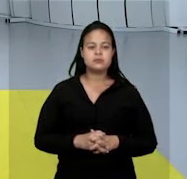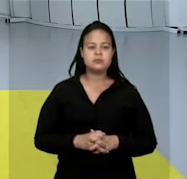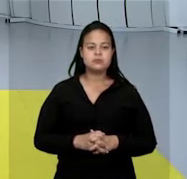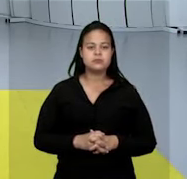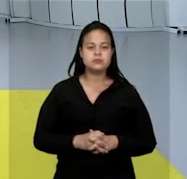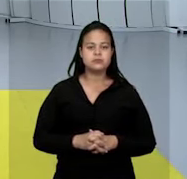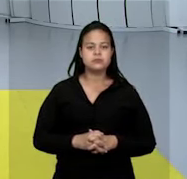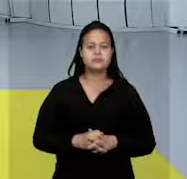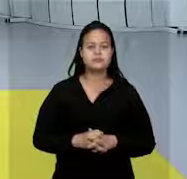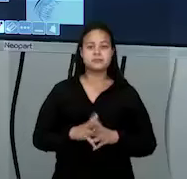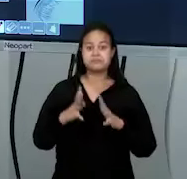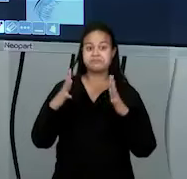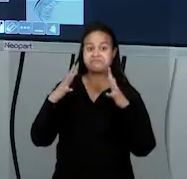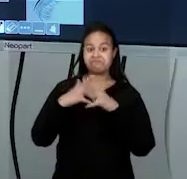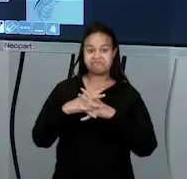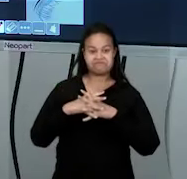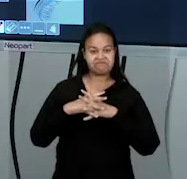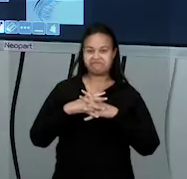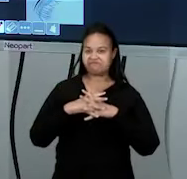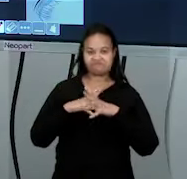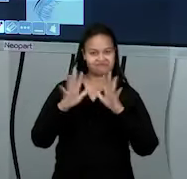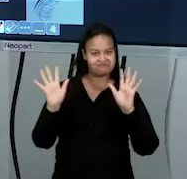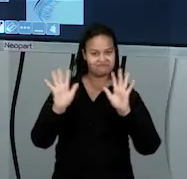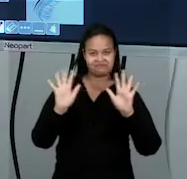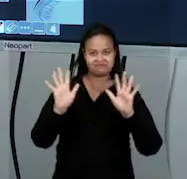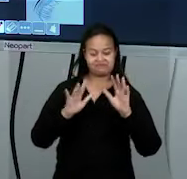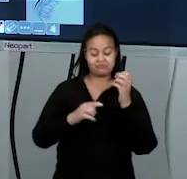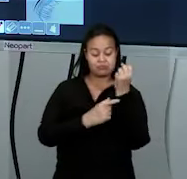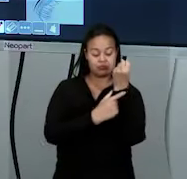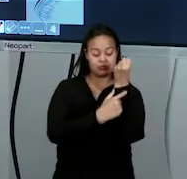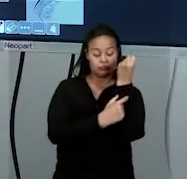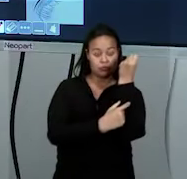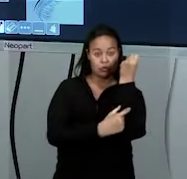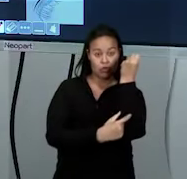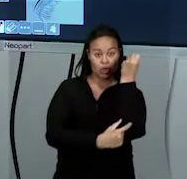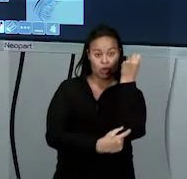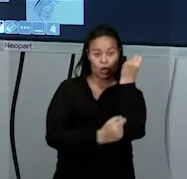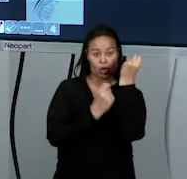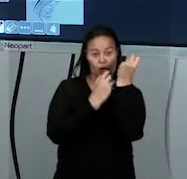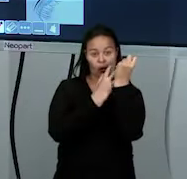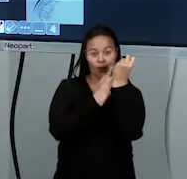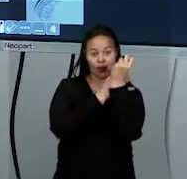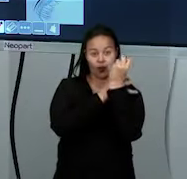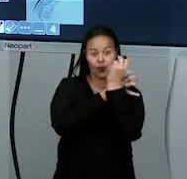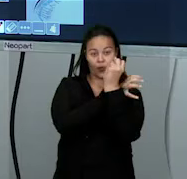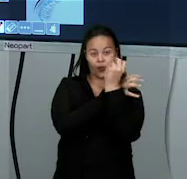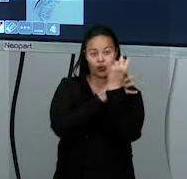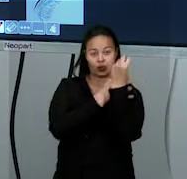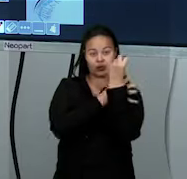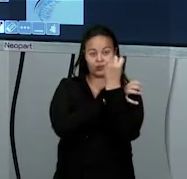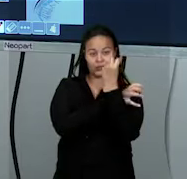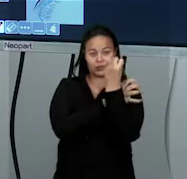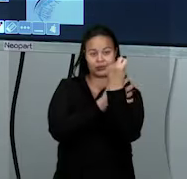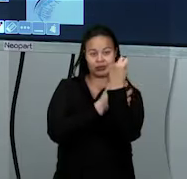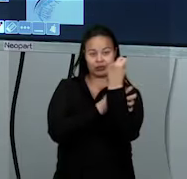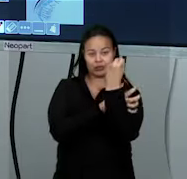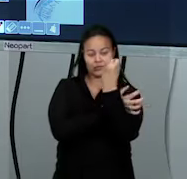Mas não vamos confundir medula óssea com medula espinhal. Professor, então quais